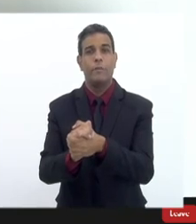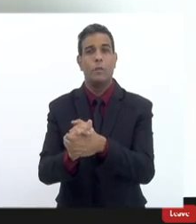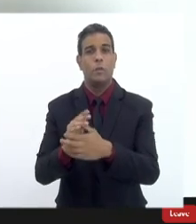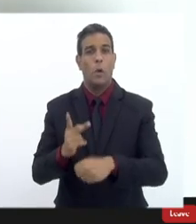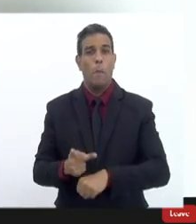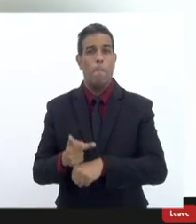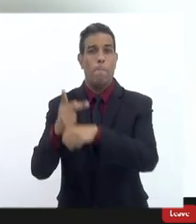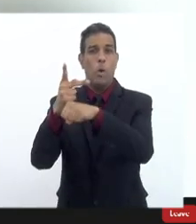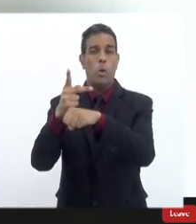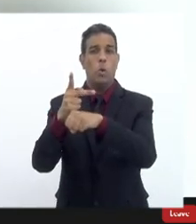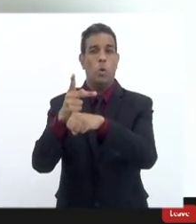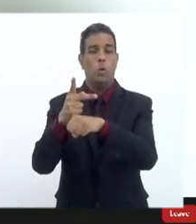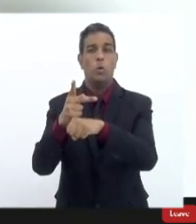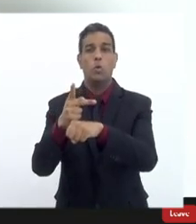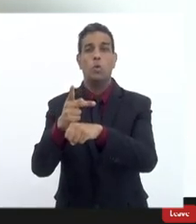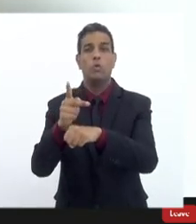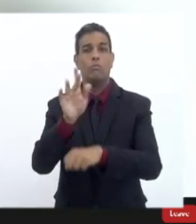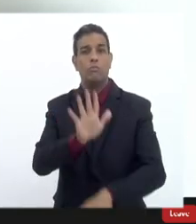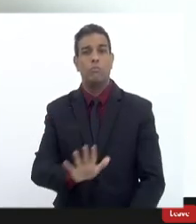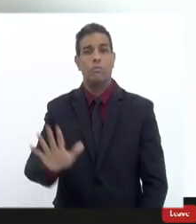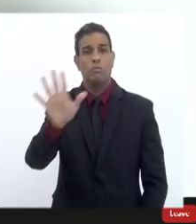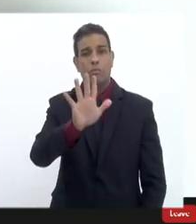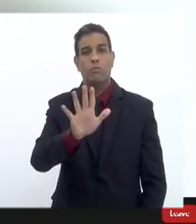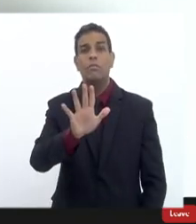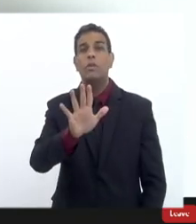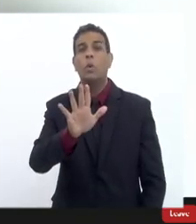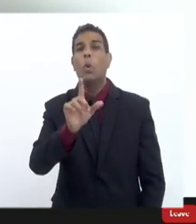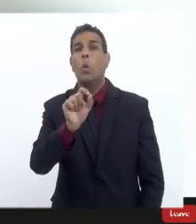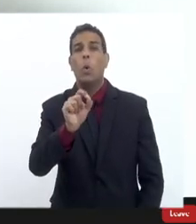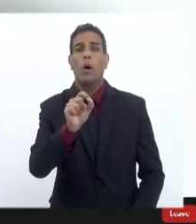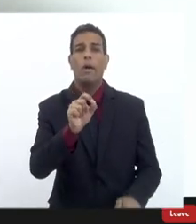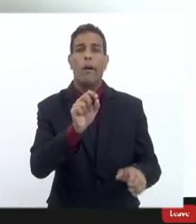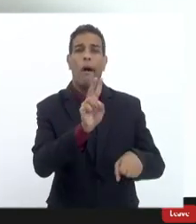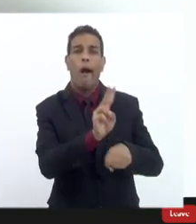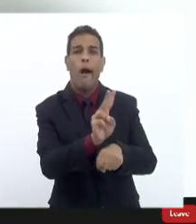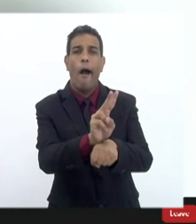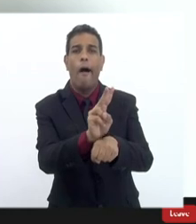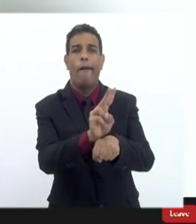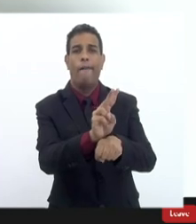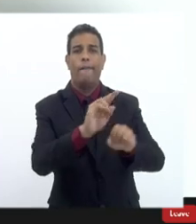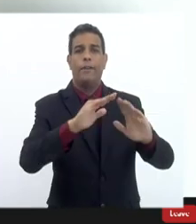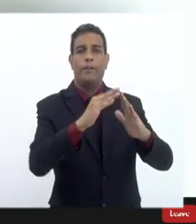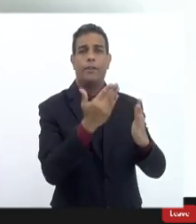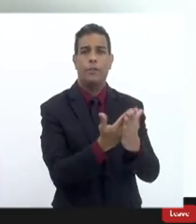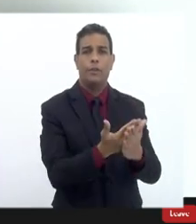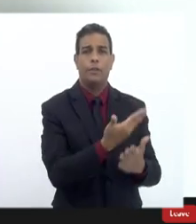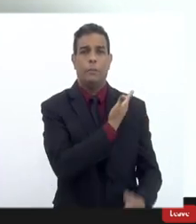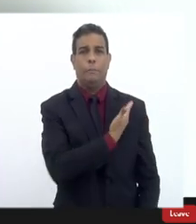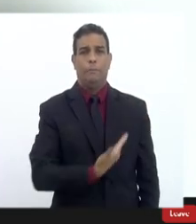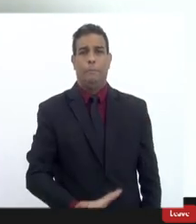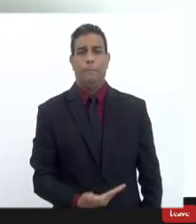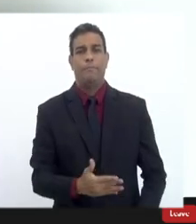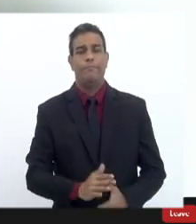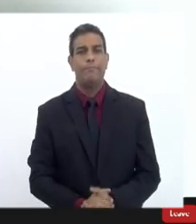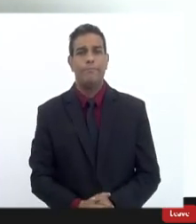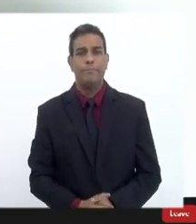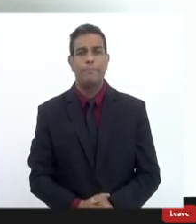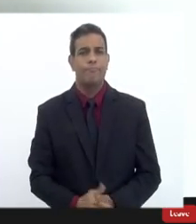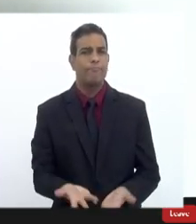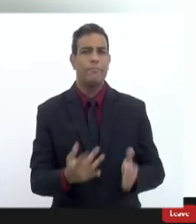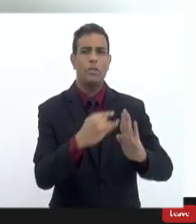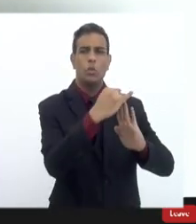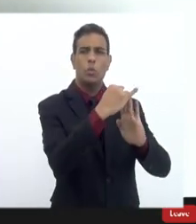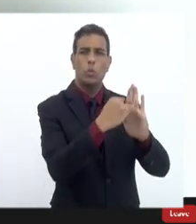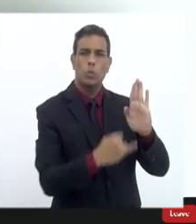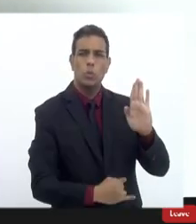cuida, não é, que fiscaliza o sistema estadual de ensino. Toda a documentação, seja ela de que